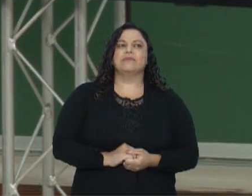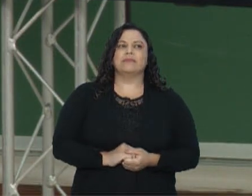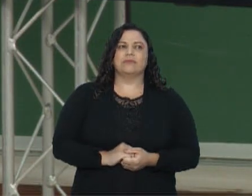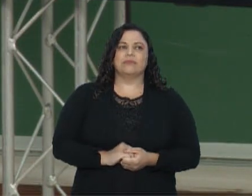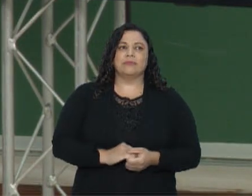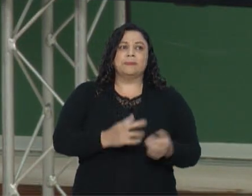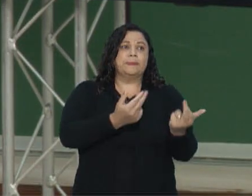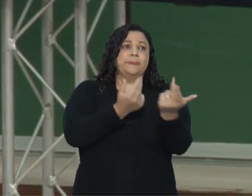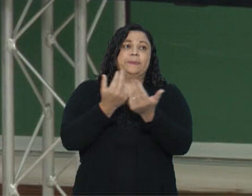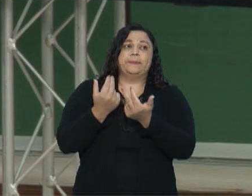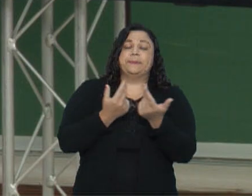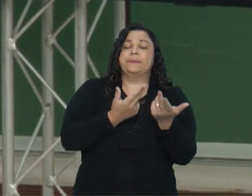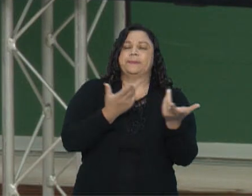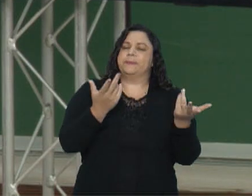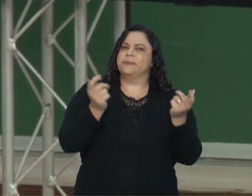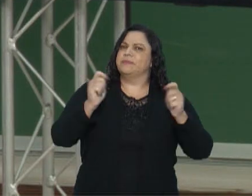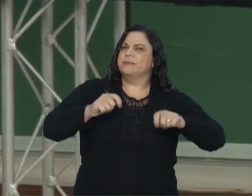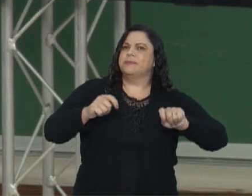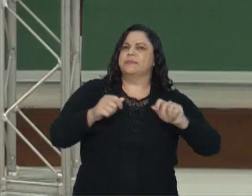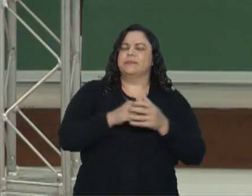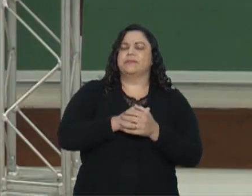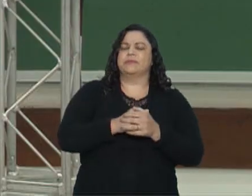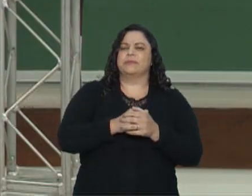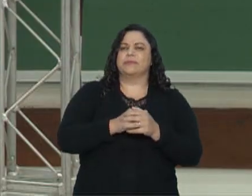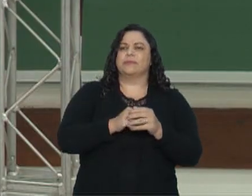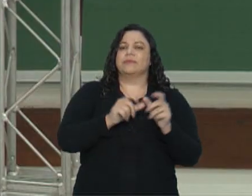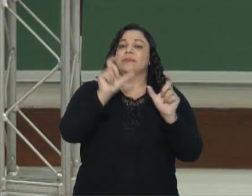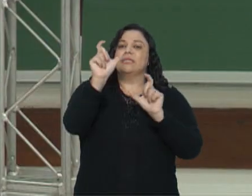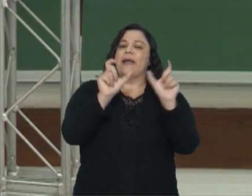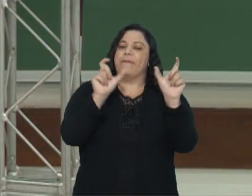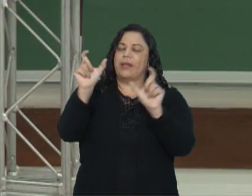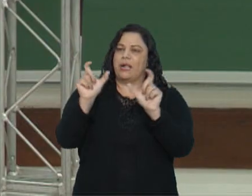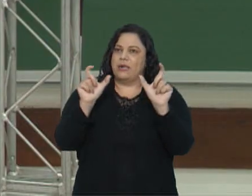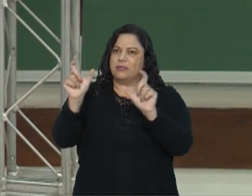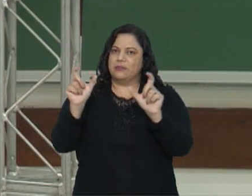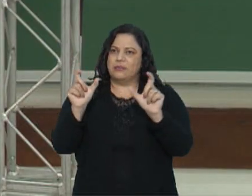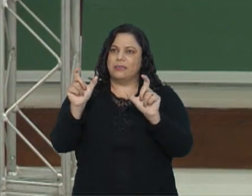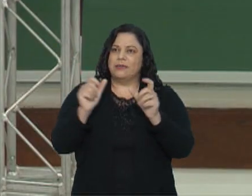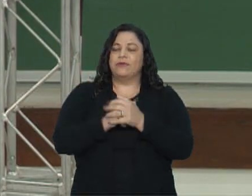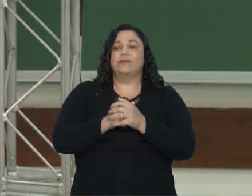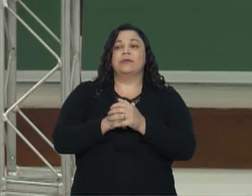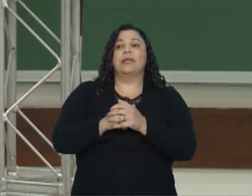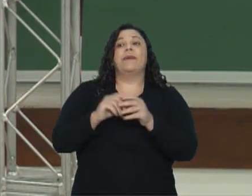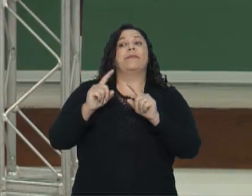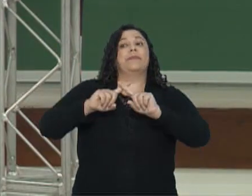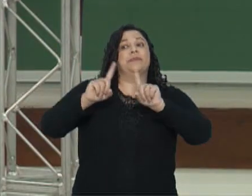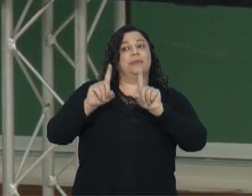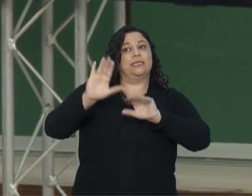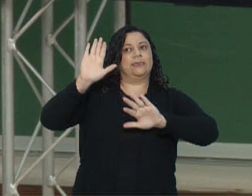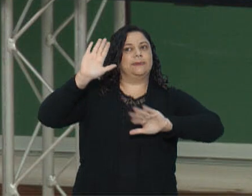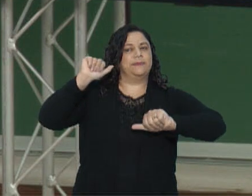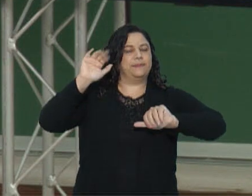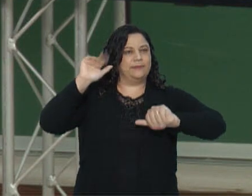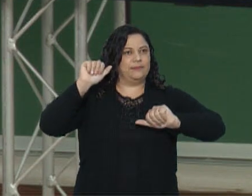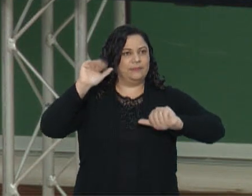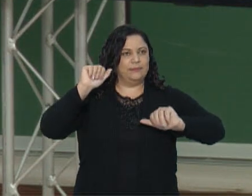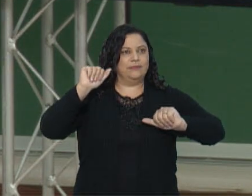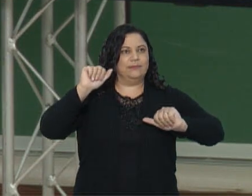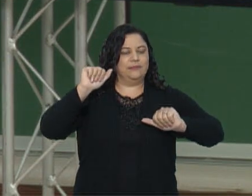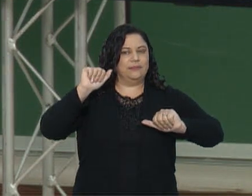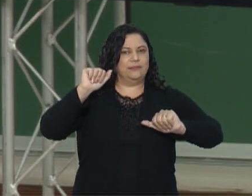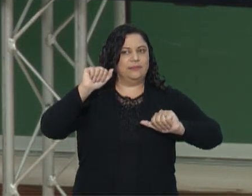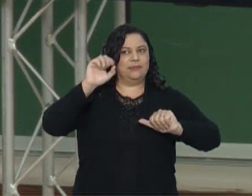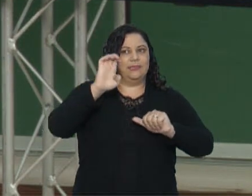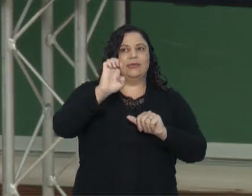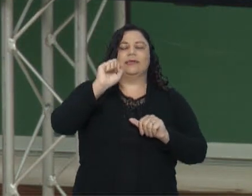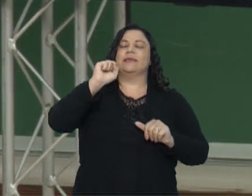Mesma ideia, são as mesmas palavras, mas o que que pede? O contexto da Espanha vai permanecer esse uso da língua, no